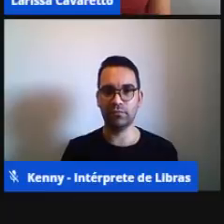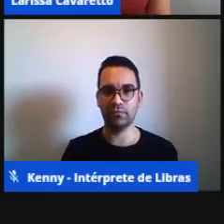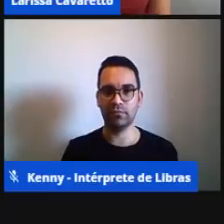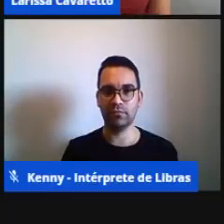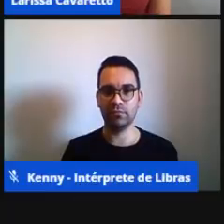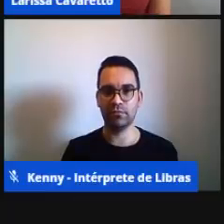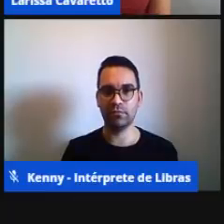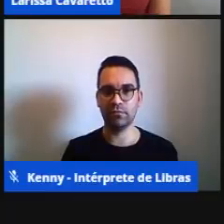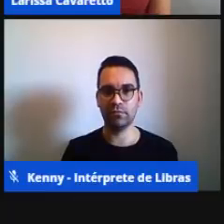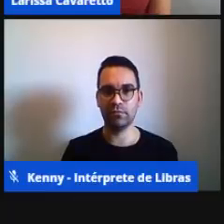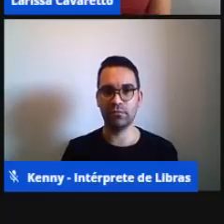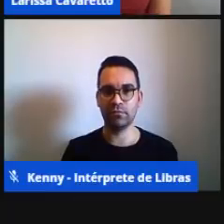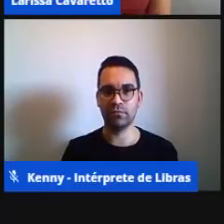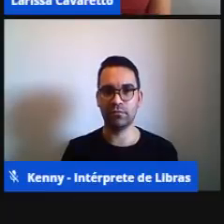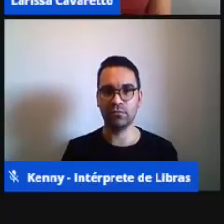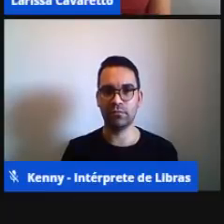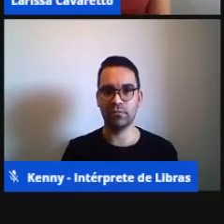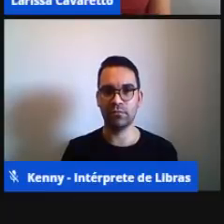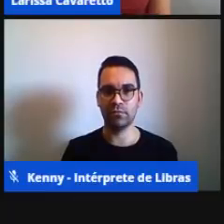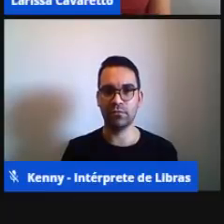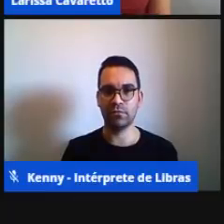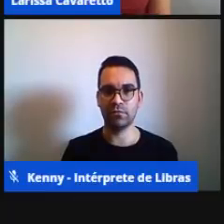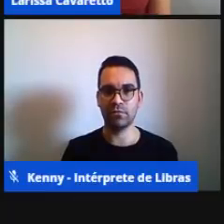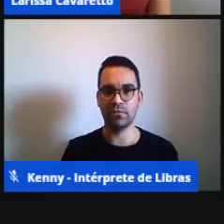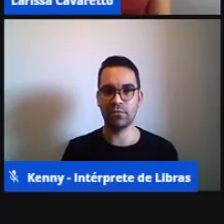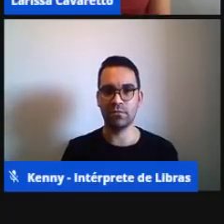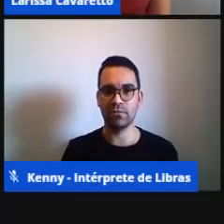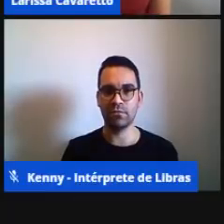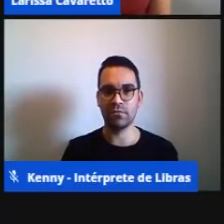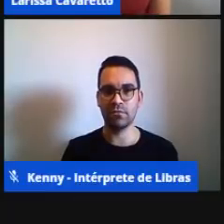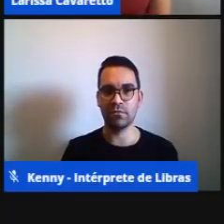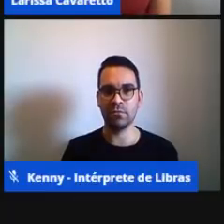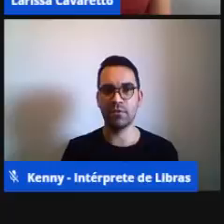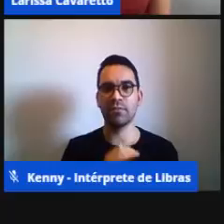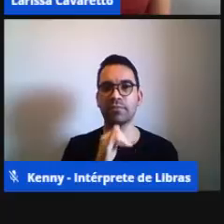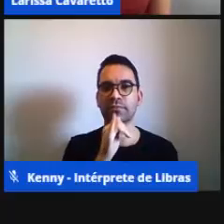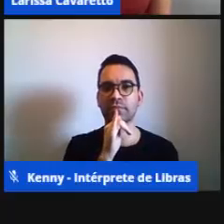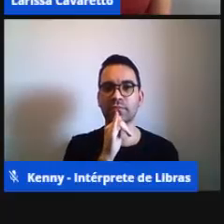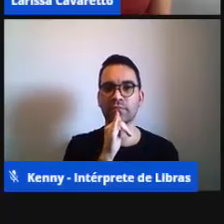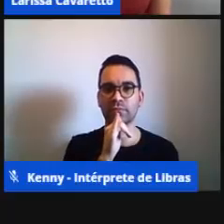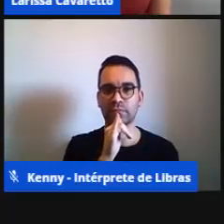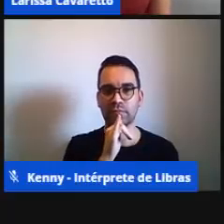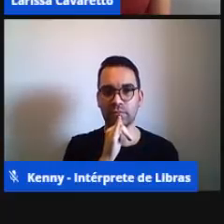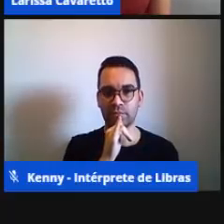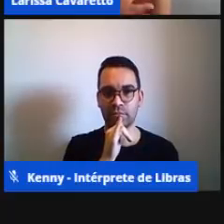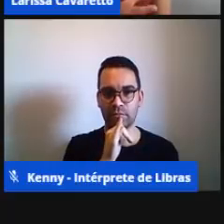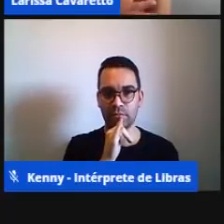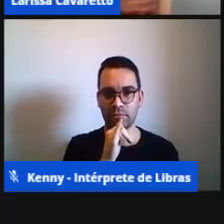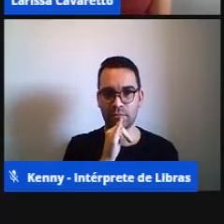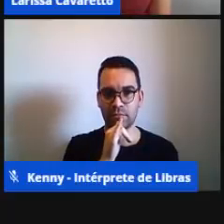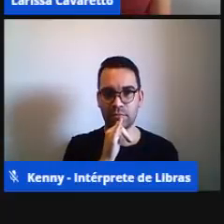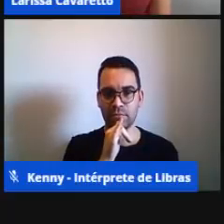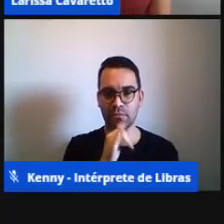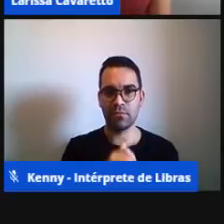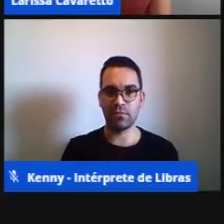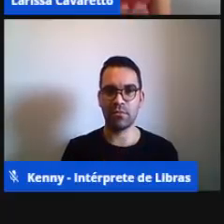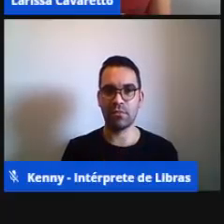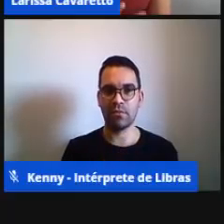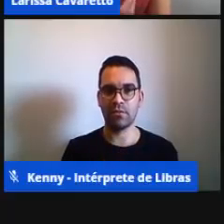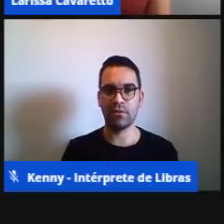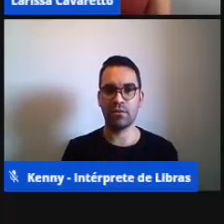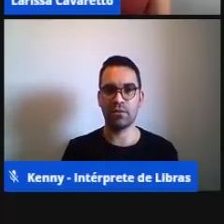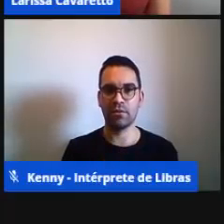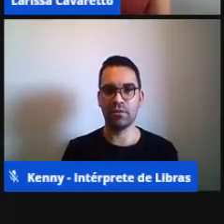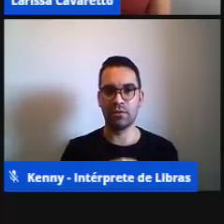Bom, sobre os ambientes, para vocês terem uma ideia, só para fazer uma comparação em relação a partículas que são expelidas durante a